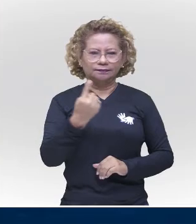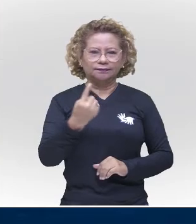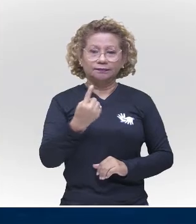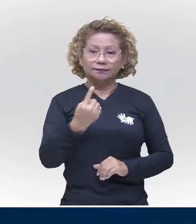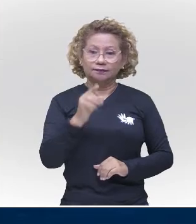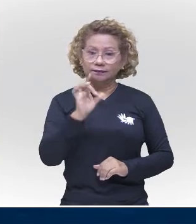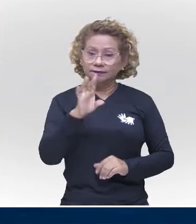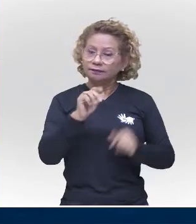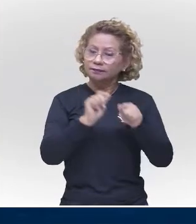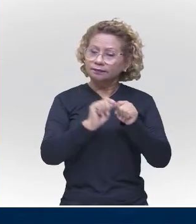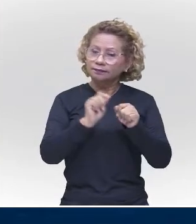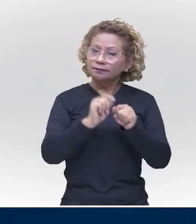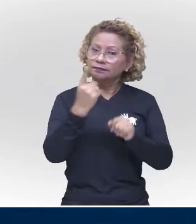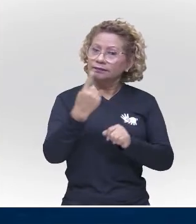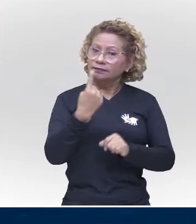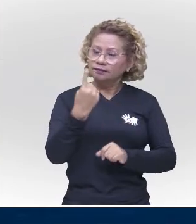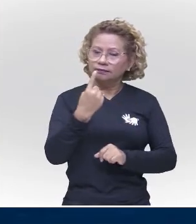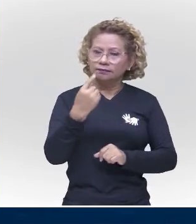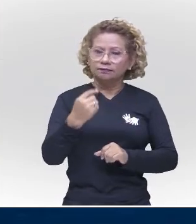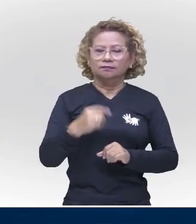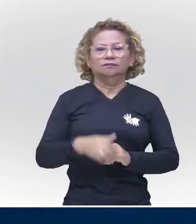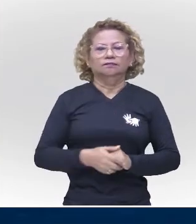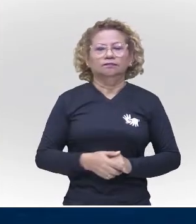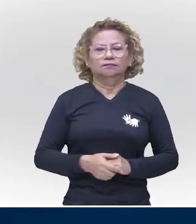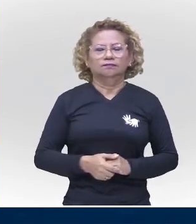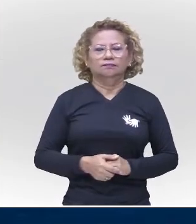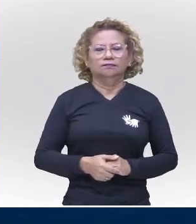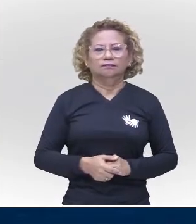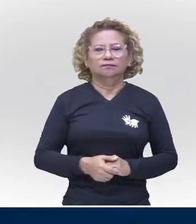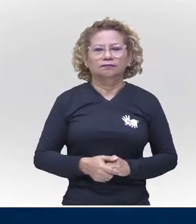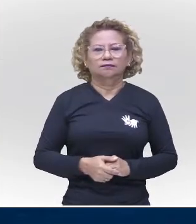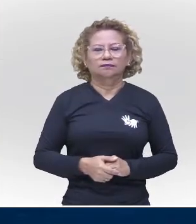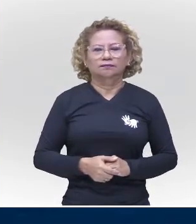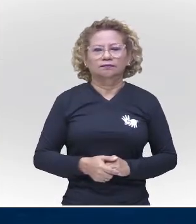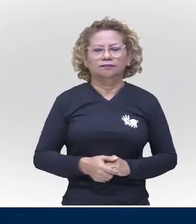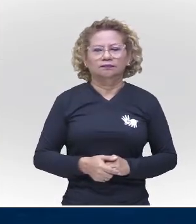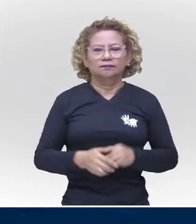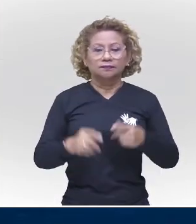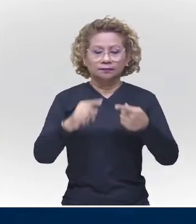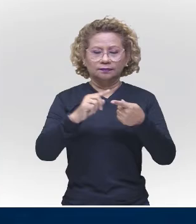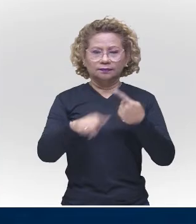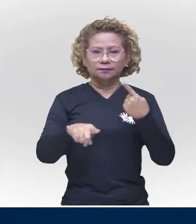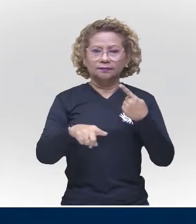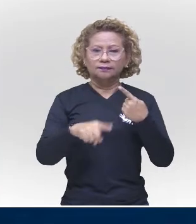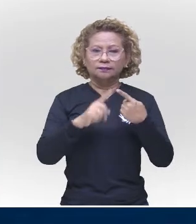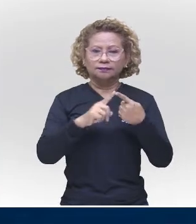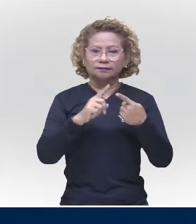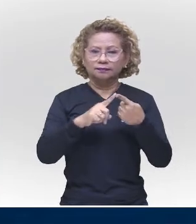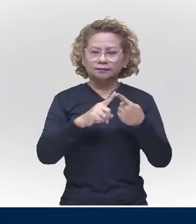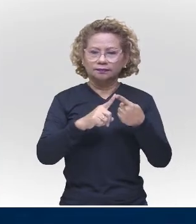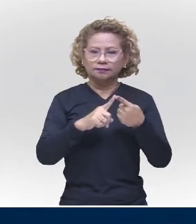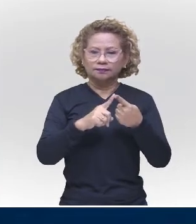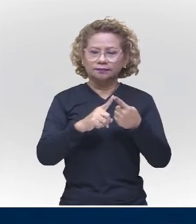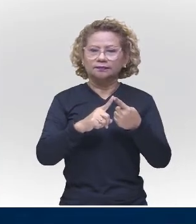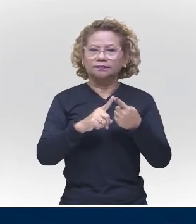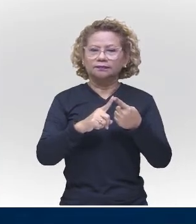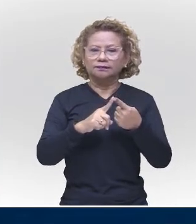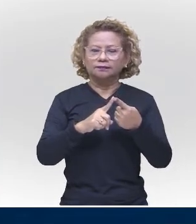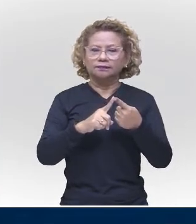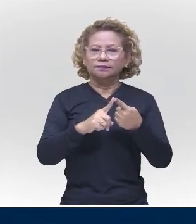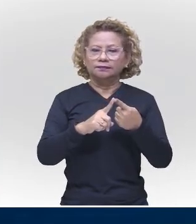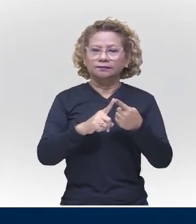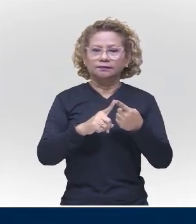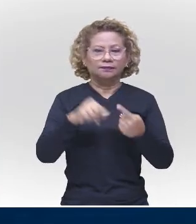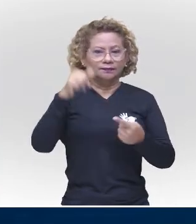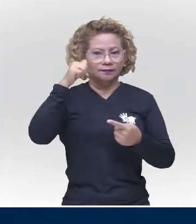acontece interferência nenhuma, até porque as provas, né, são competidas de 1 a 1, um atleta por vez. Aí